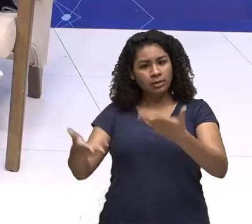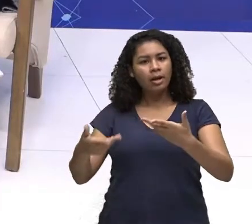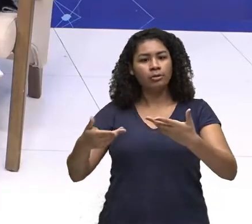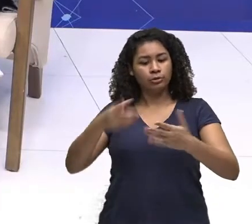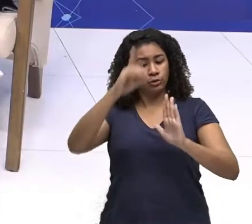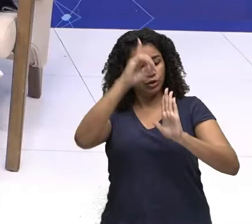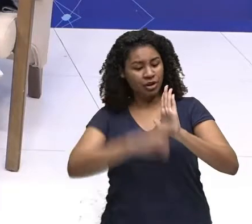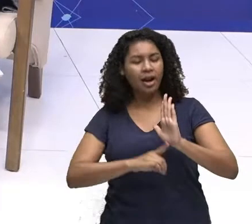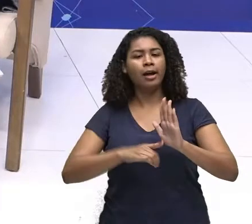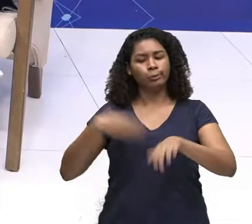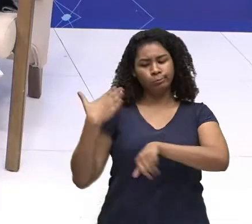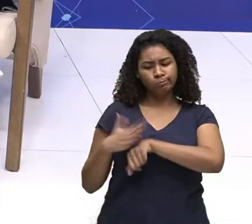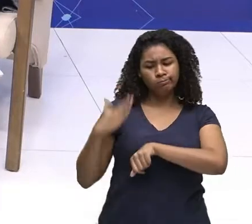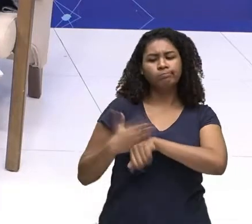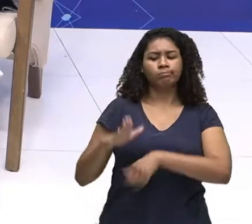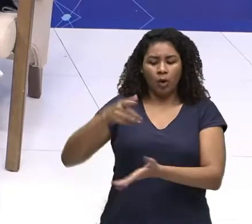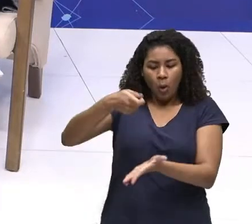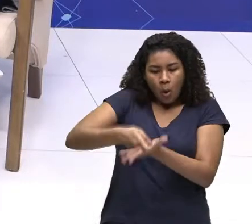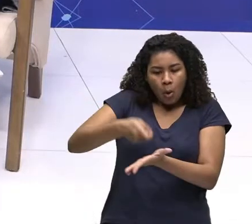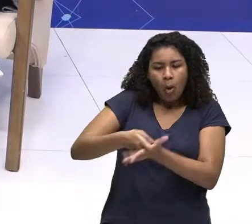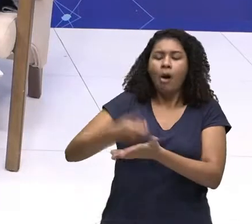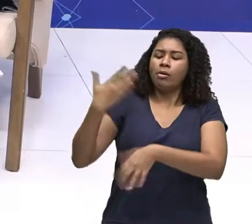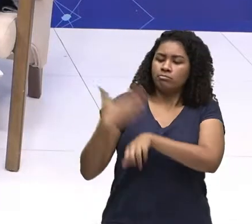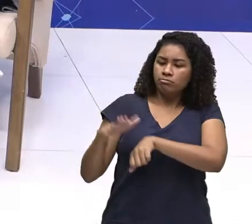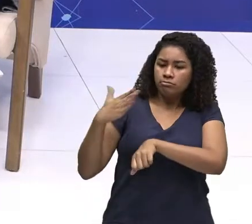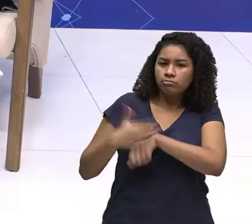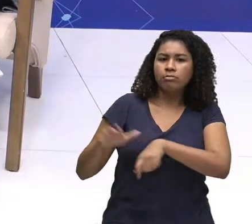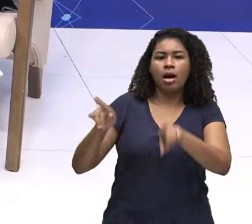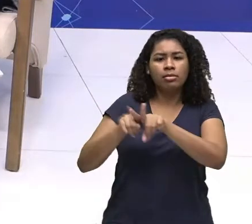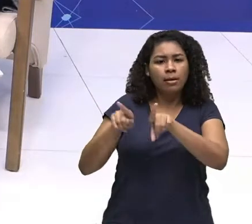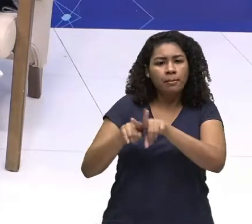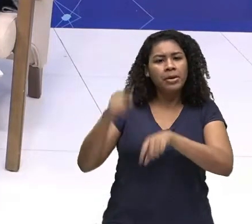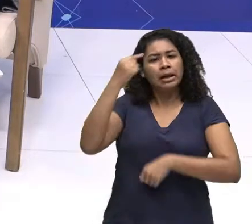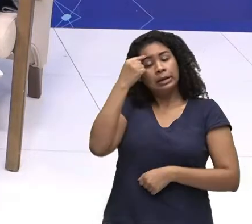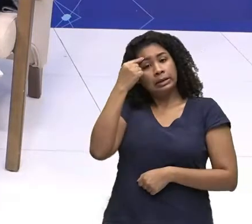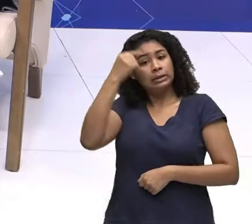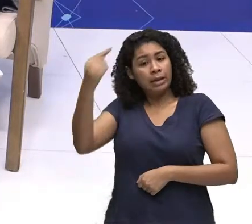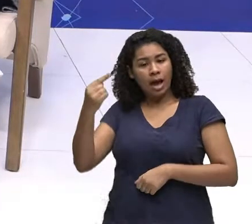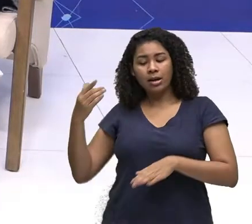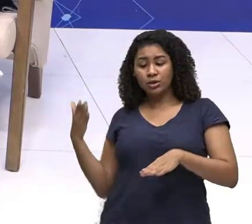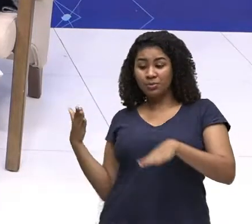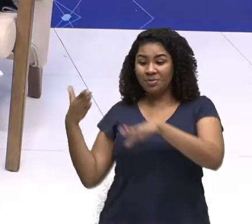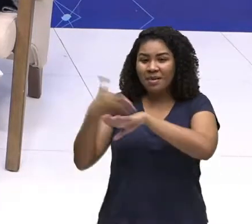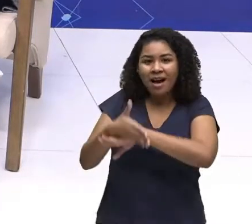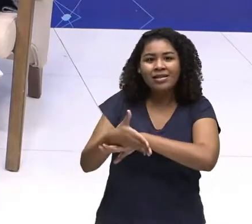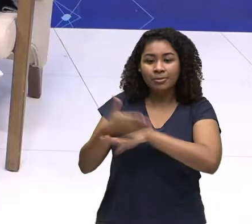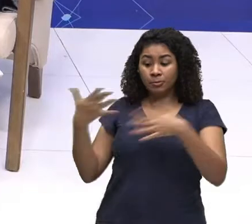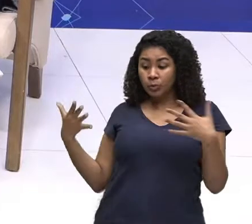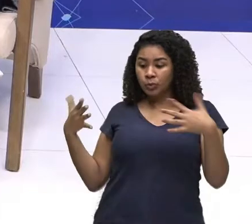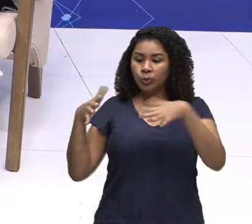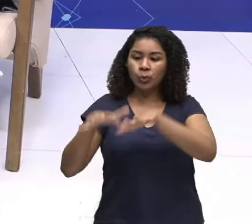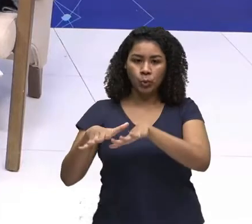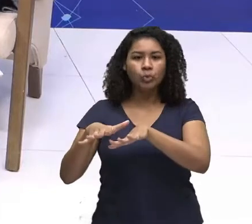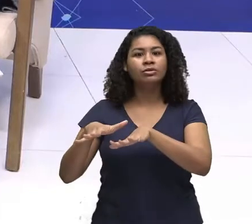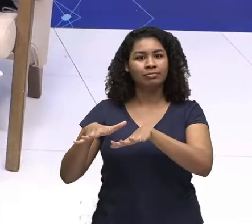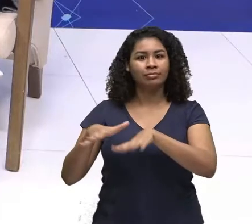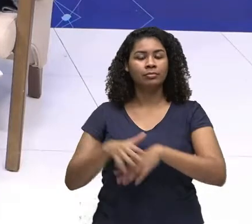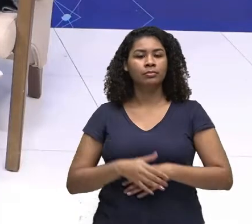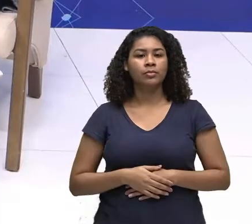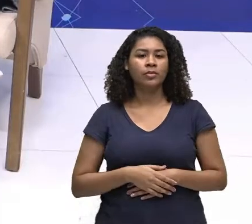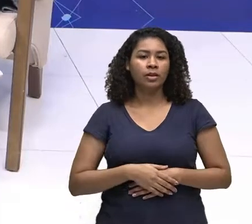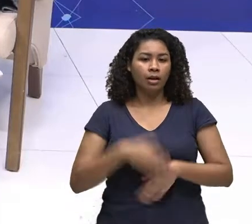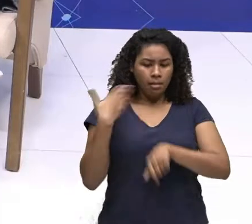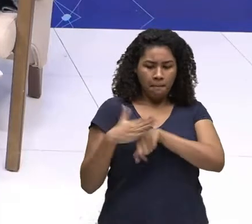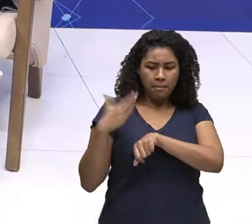esses direitos, esses deveres, de reforçar essa ideia de estar inserido, né? Uma vez que na prática esportiva